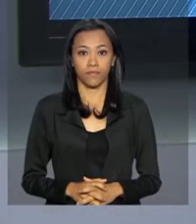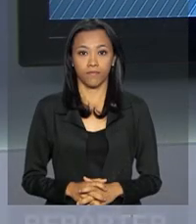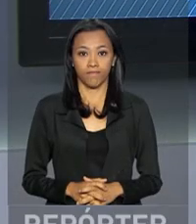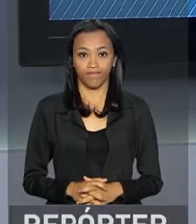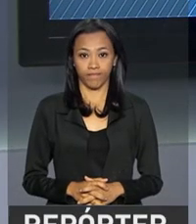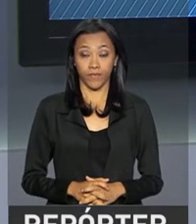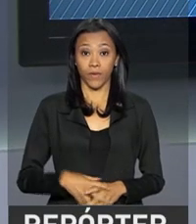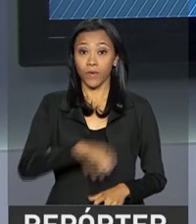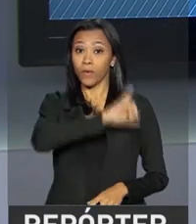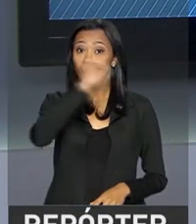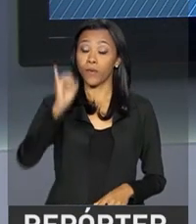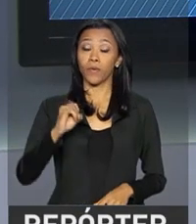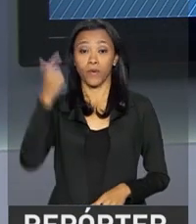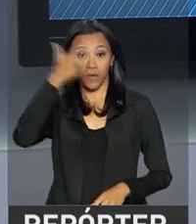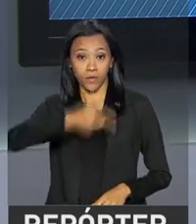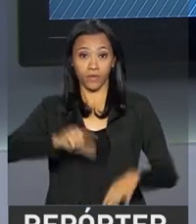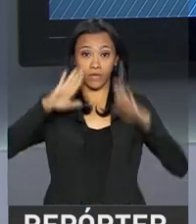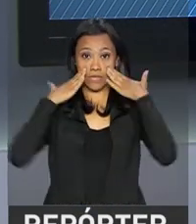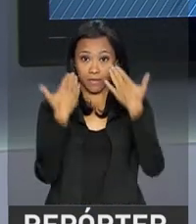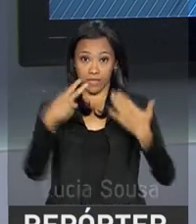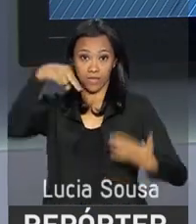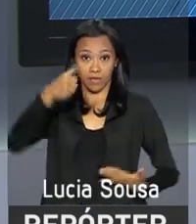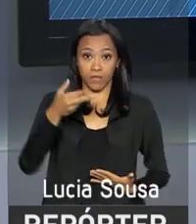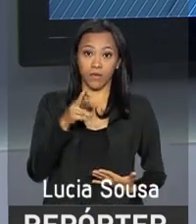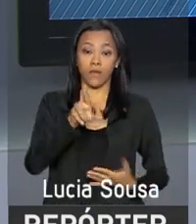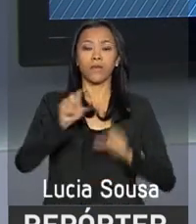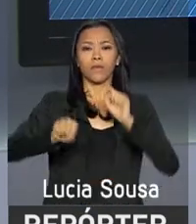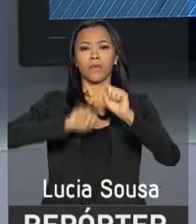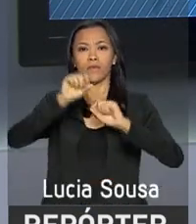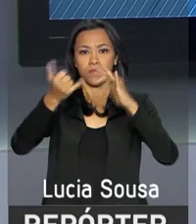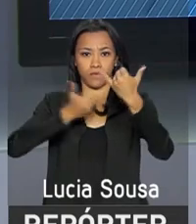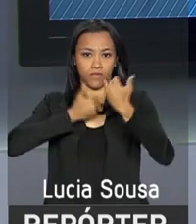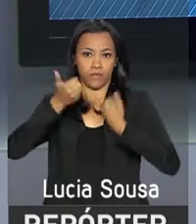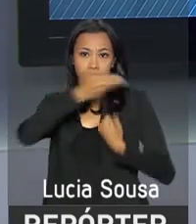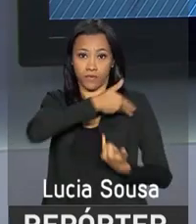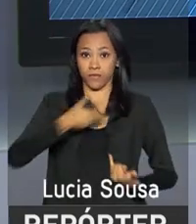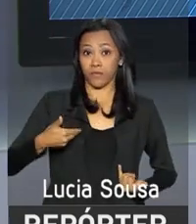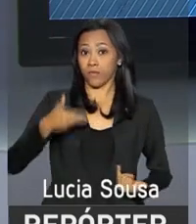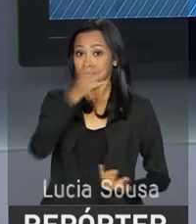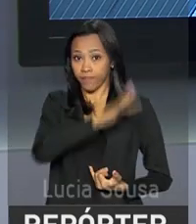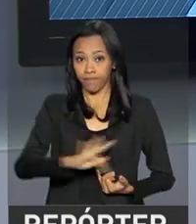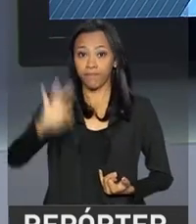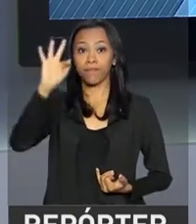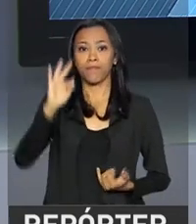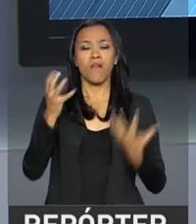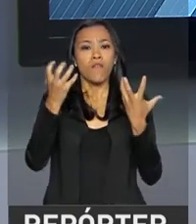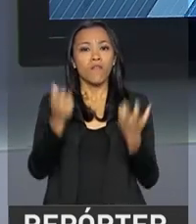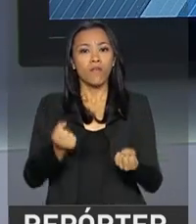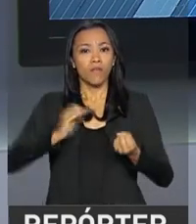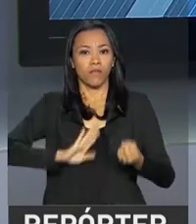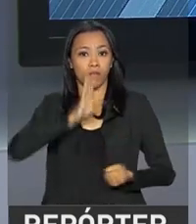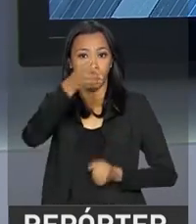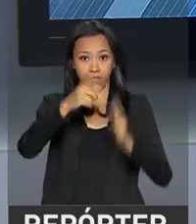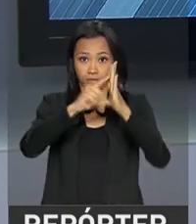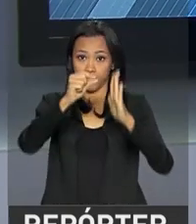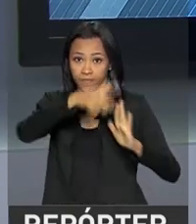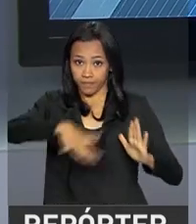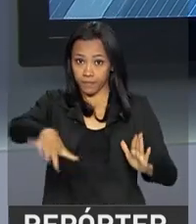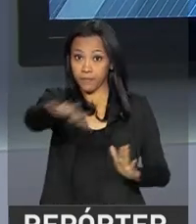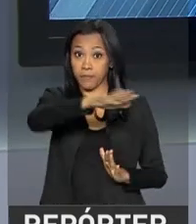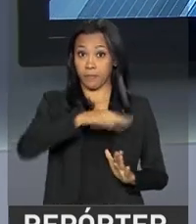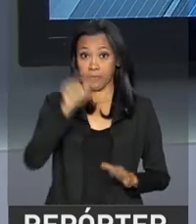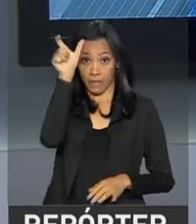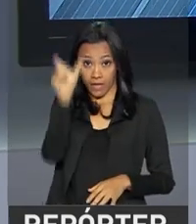o la no ar mais uma edição do repórter nbr com as notícias do governo federal e vamos direto ao palácio do planalto onde a